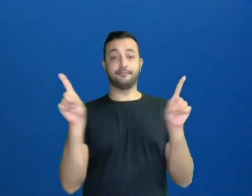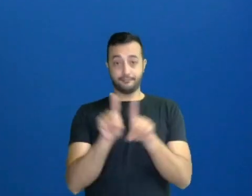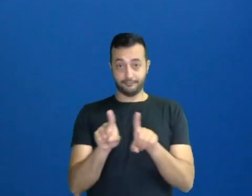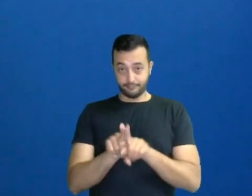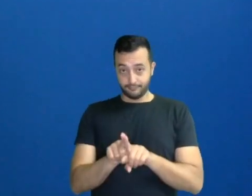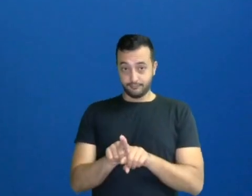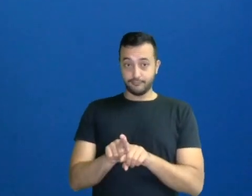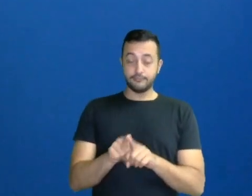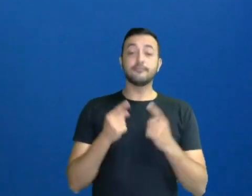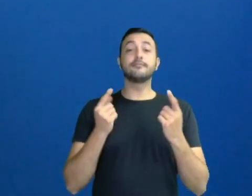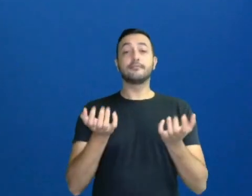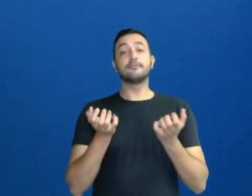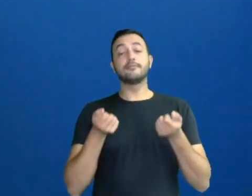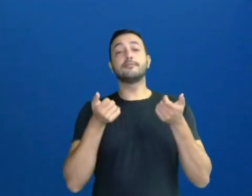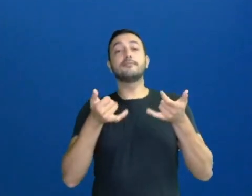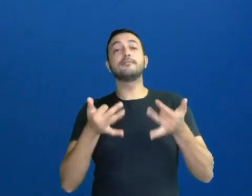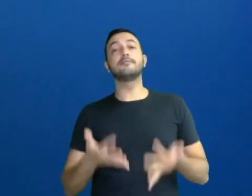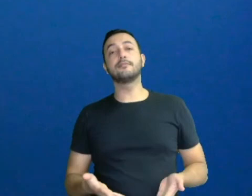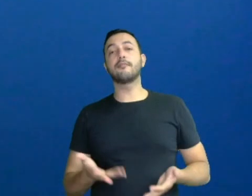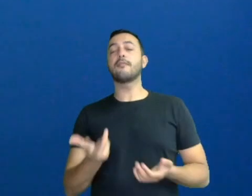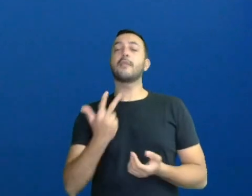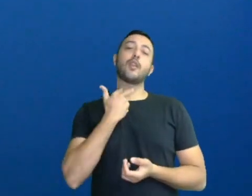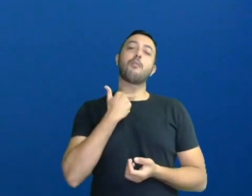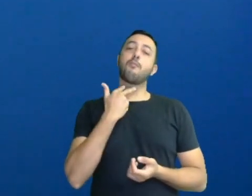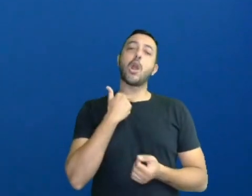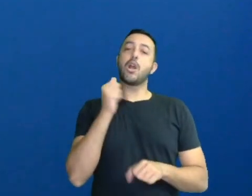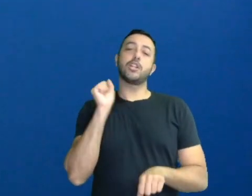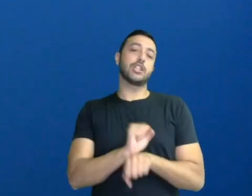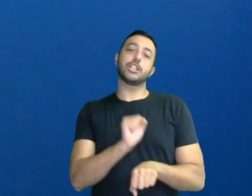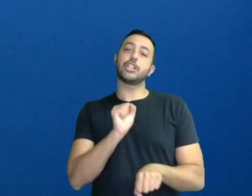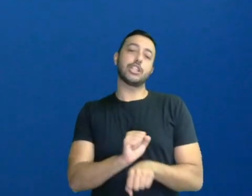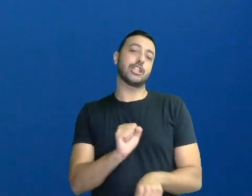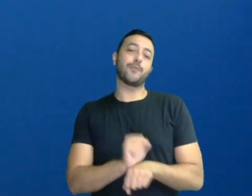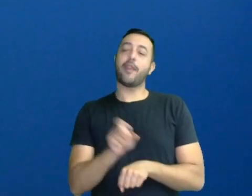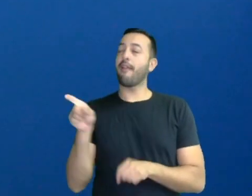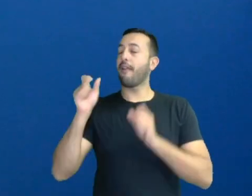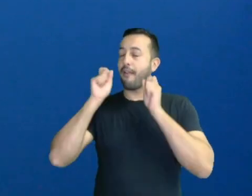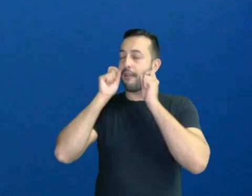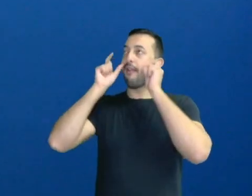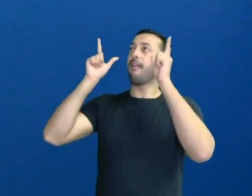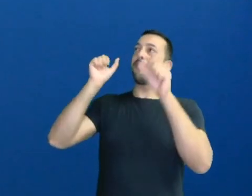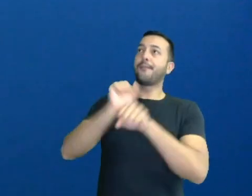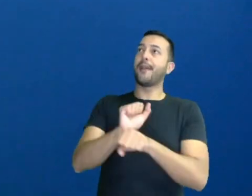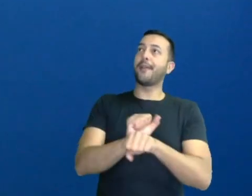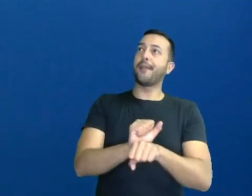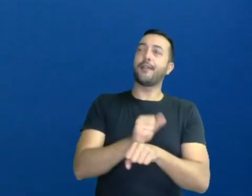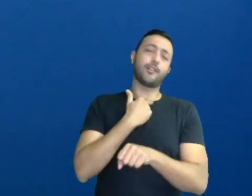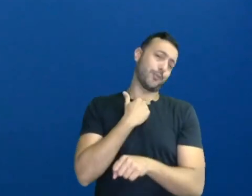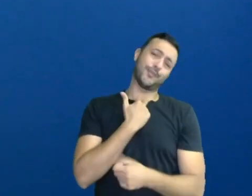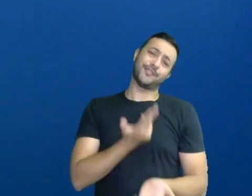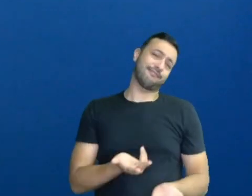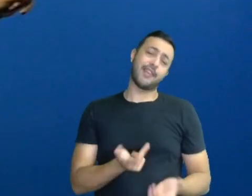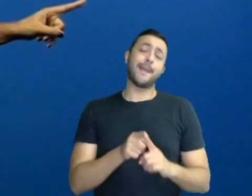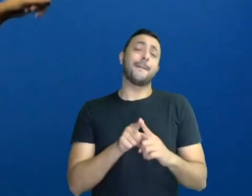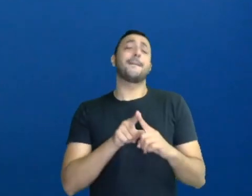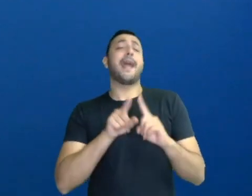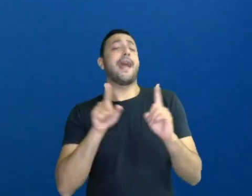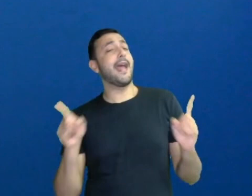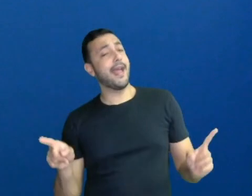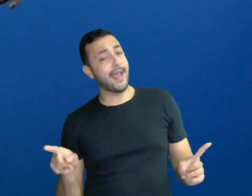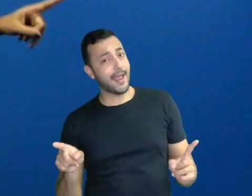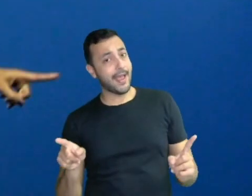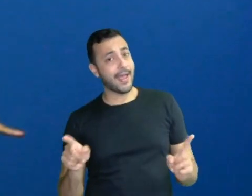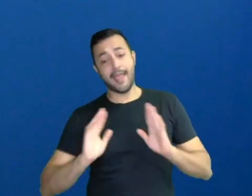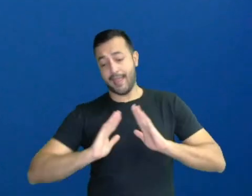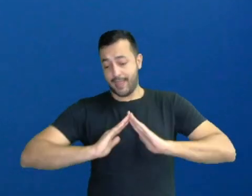é ela quis dizer também que ela não pode esperar que a lua acordasse é mas que mesmo